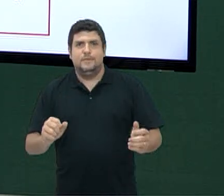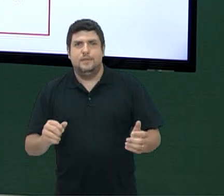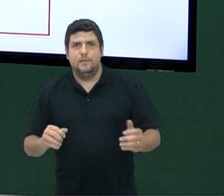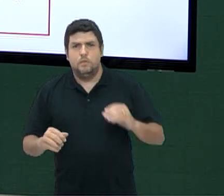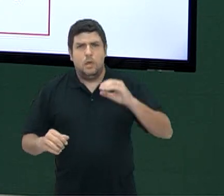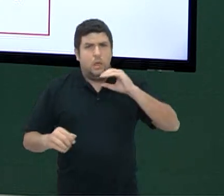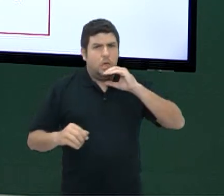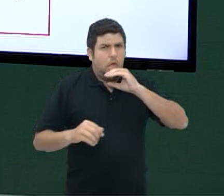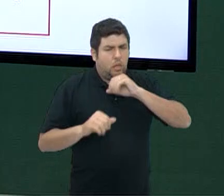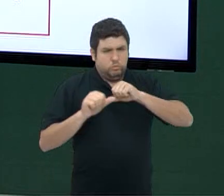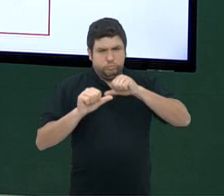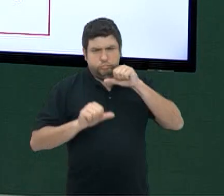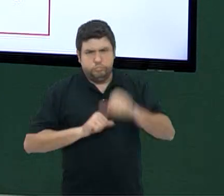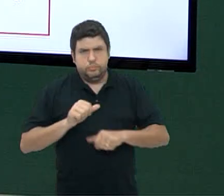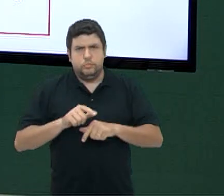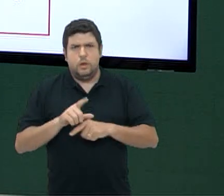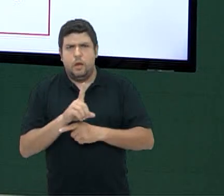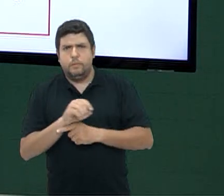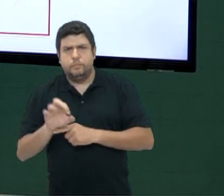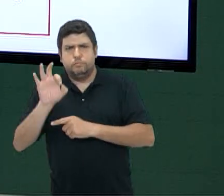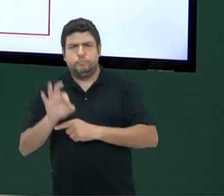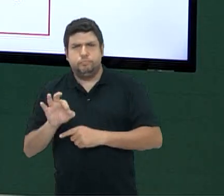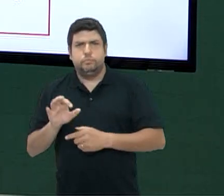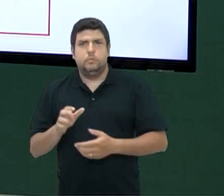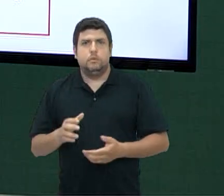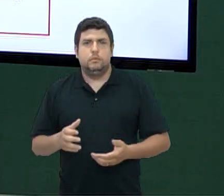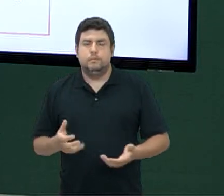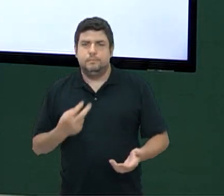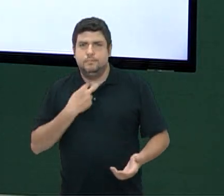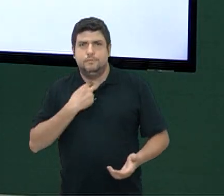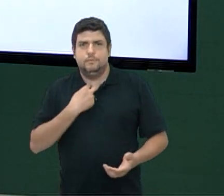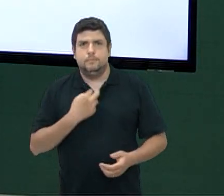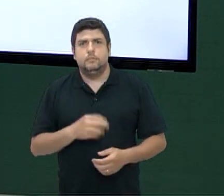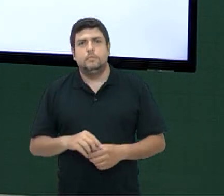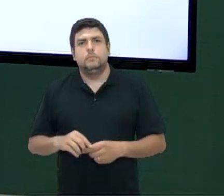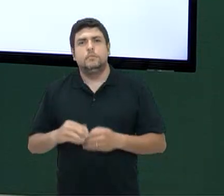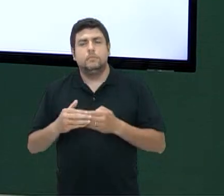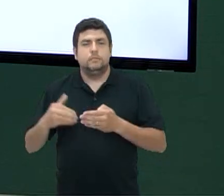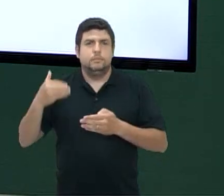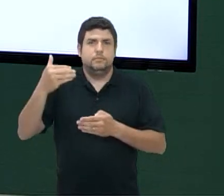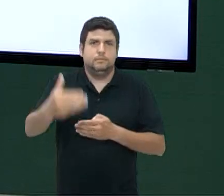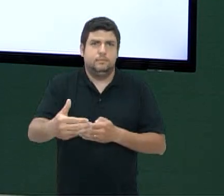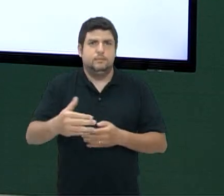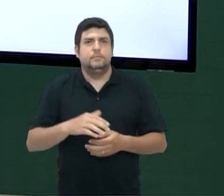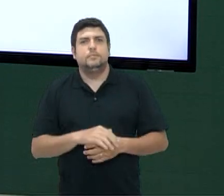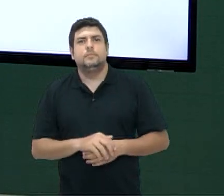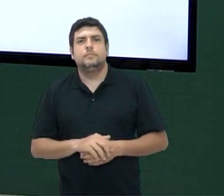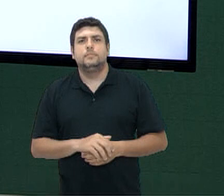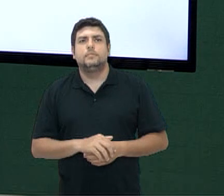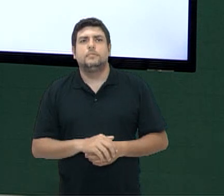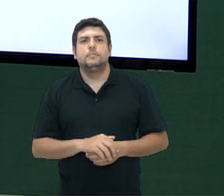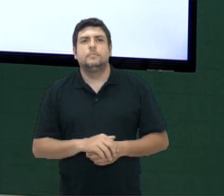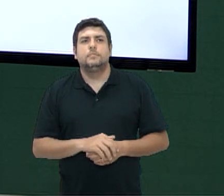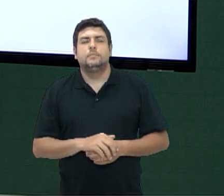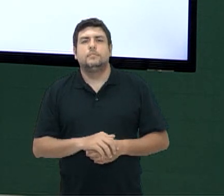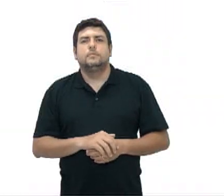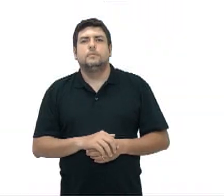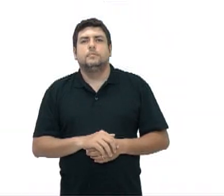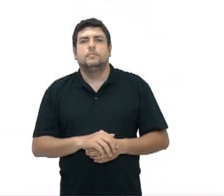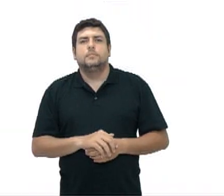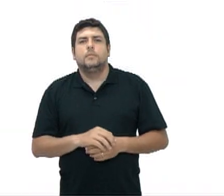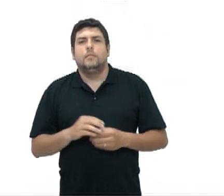essa situação. Vamos então à nossa próxima tela. Temos aqui o conceito de